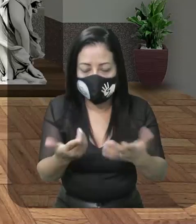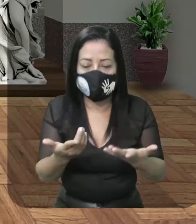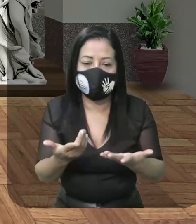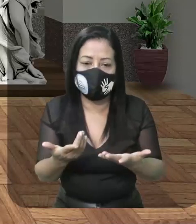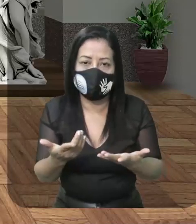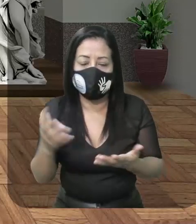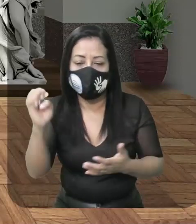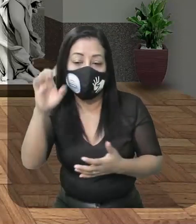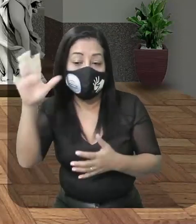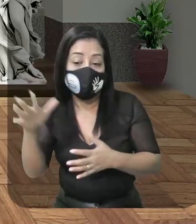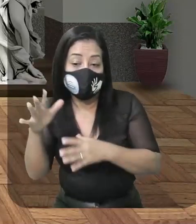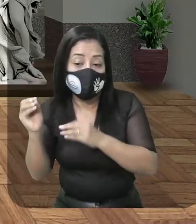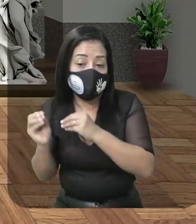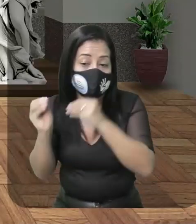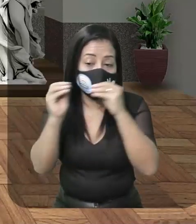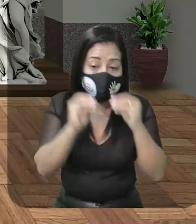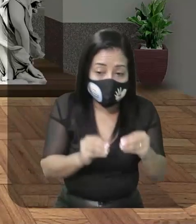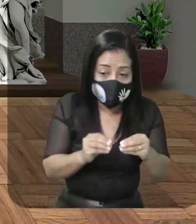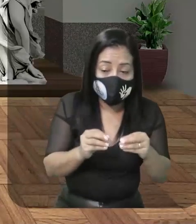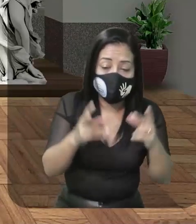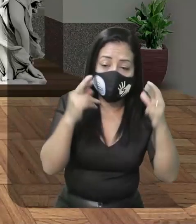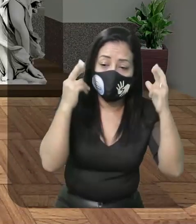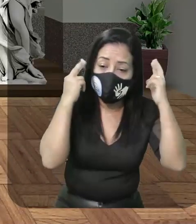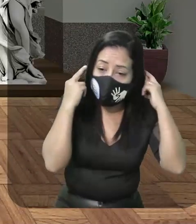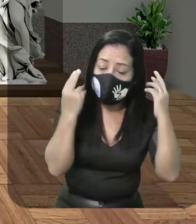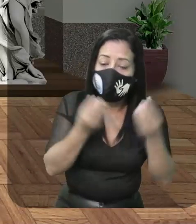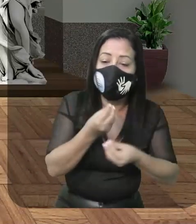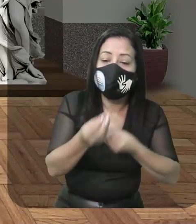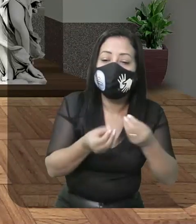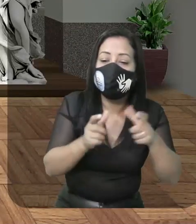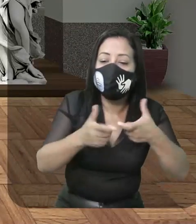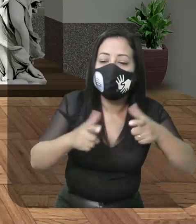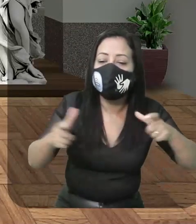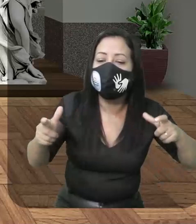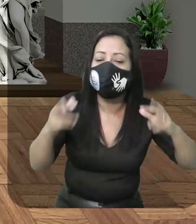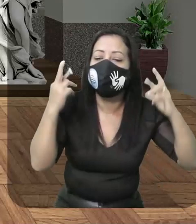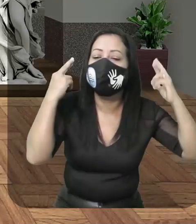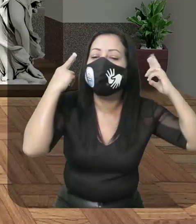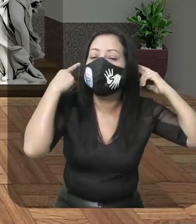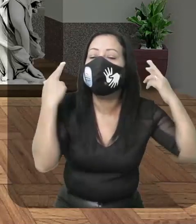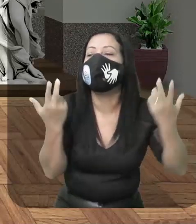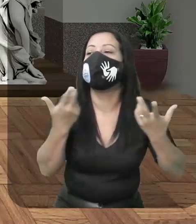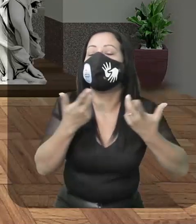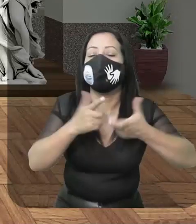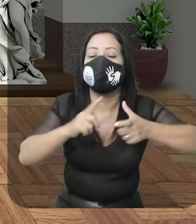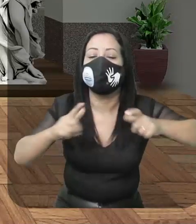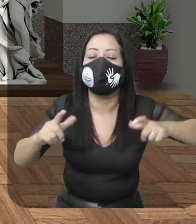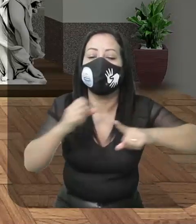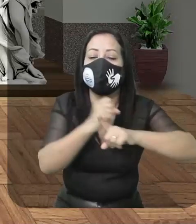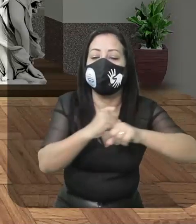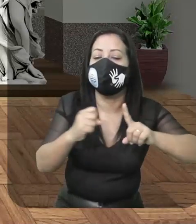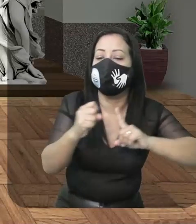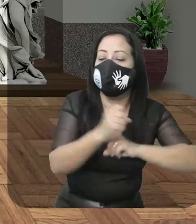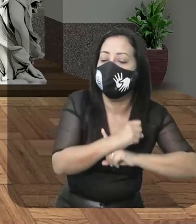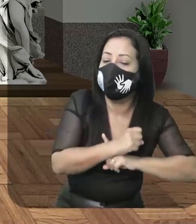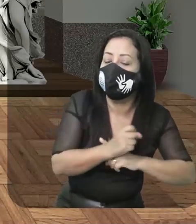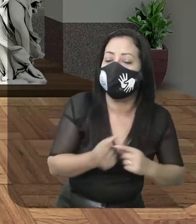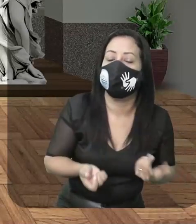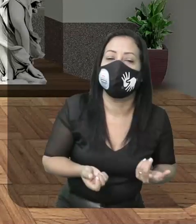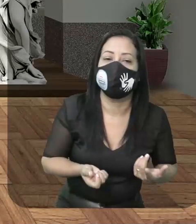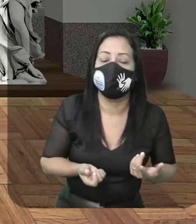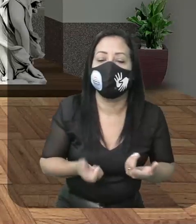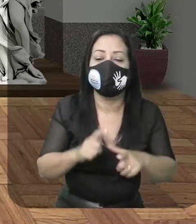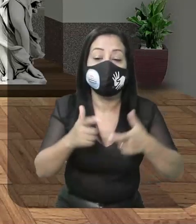povos indo-europeus, a formação grega, a formação de sua sociedade grega, a formação de